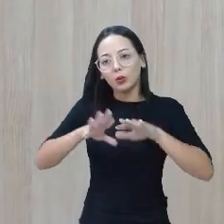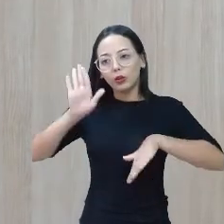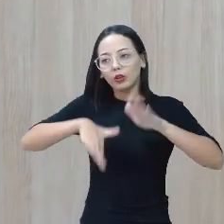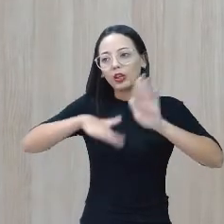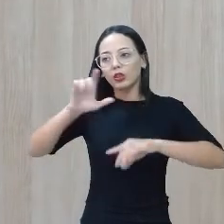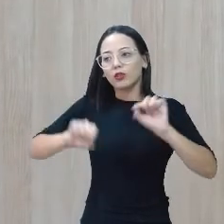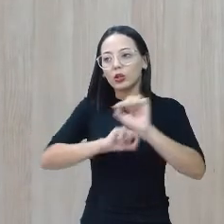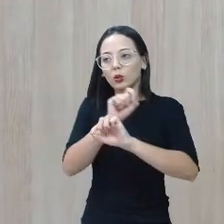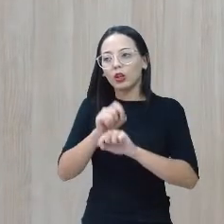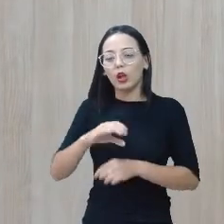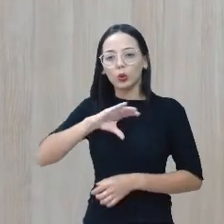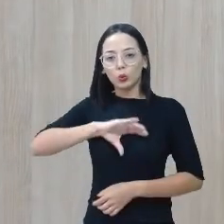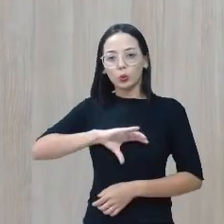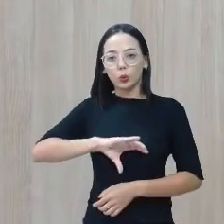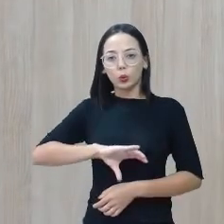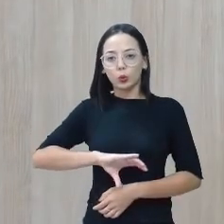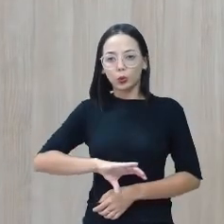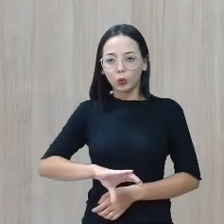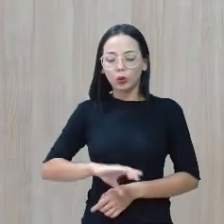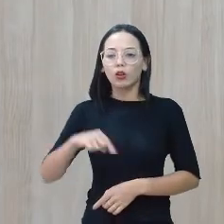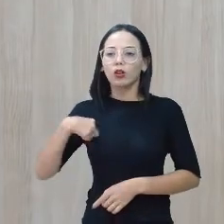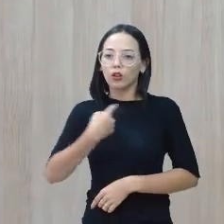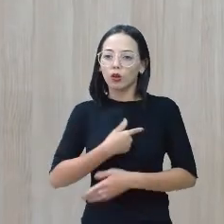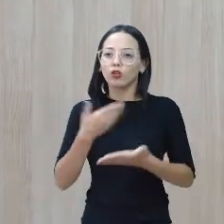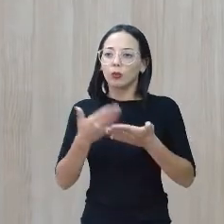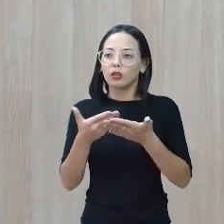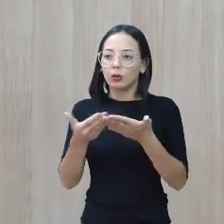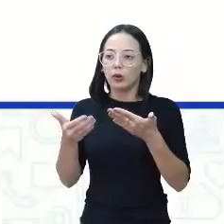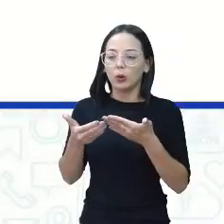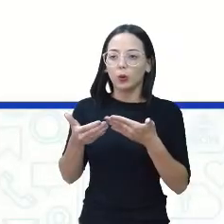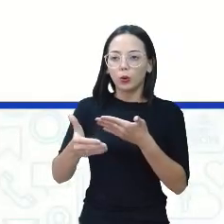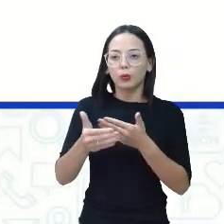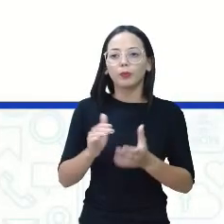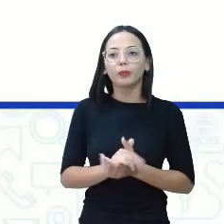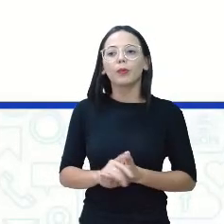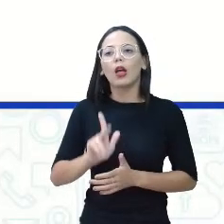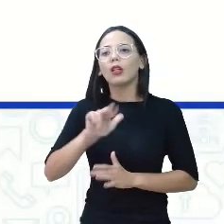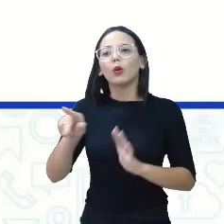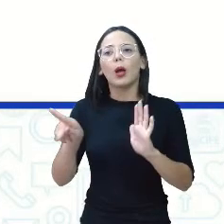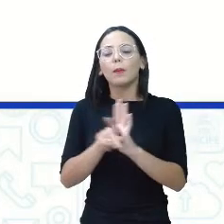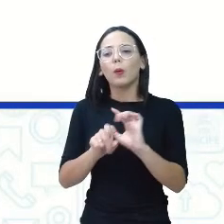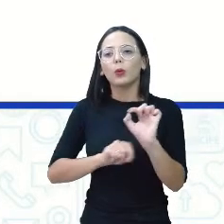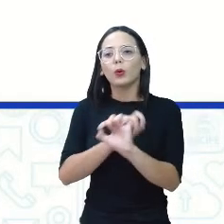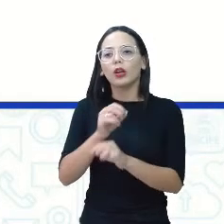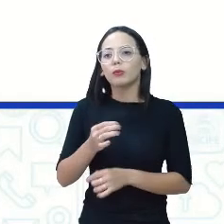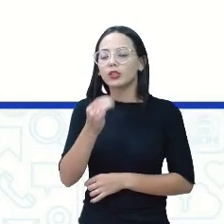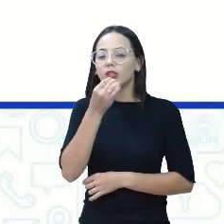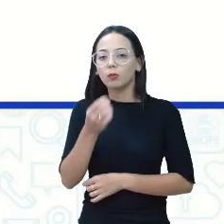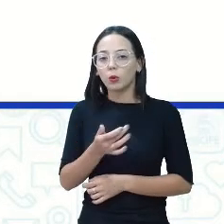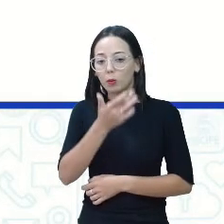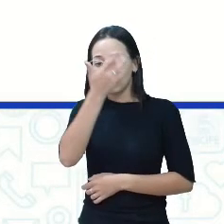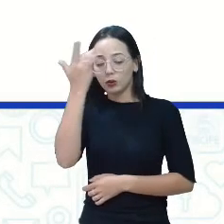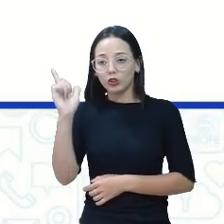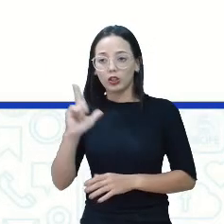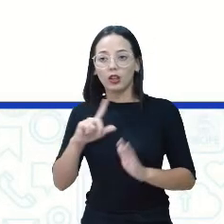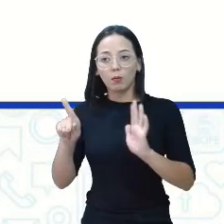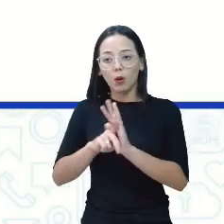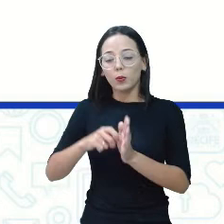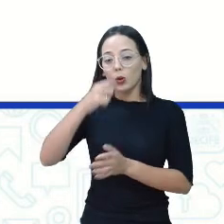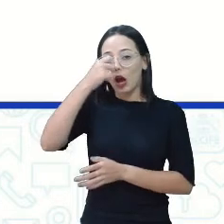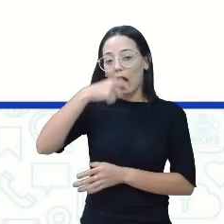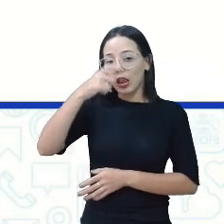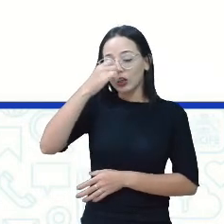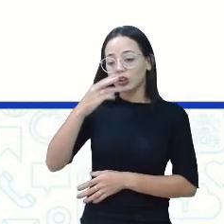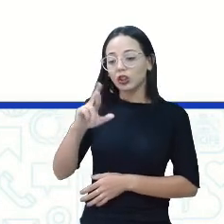o fluxo menstrual vem muito, como vamos ver. Ele não é recomendado para pessoas com alergia ao cobre,